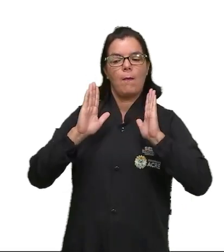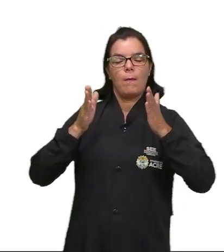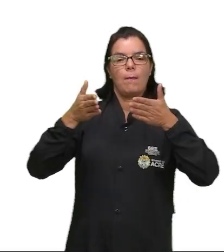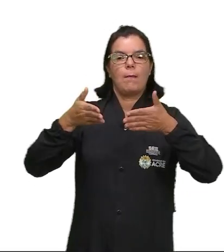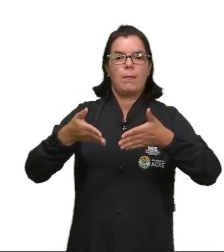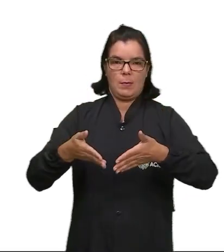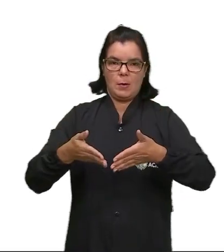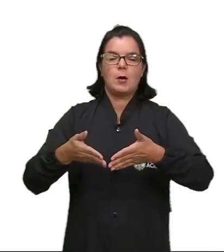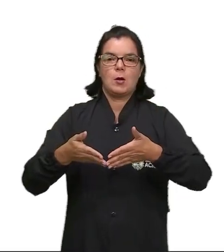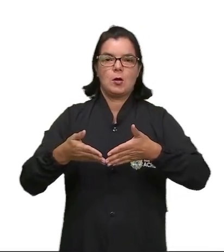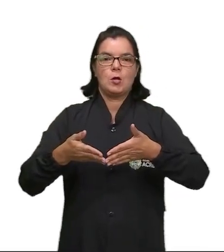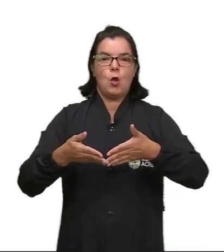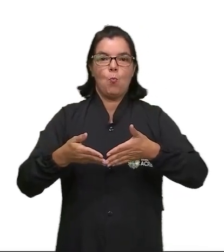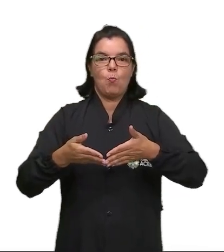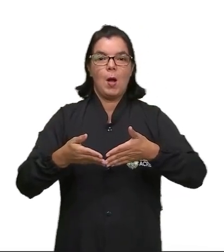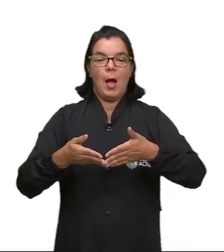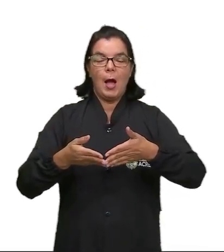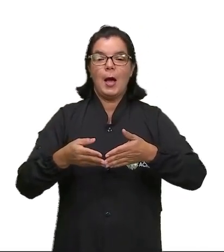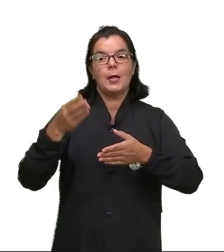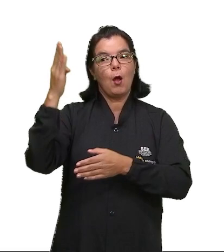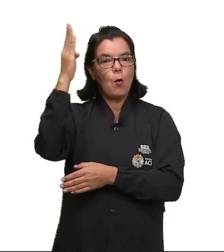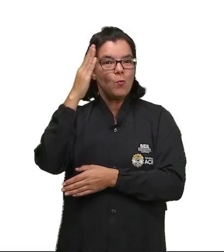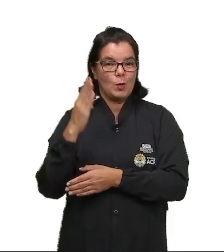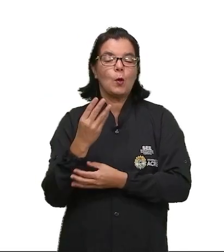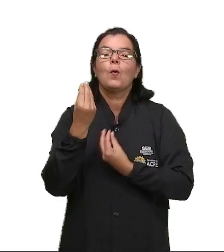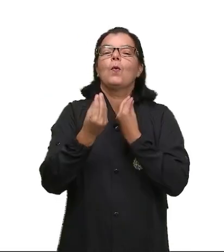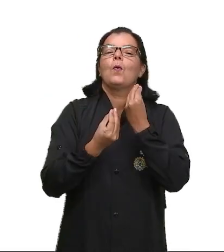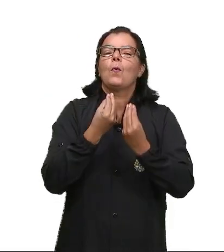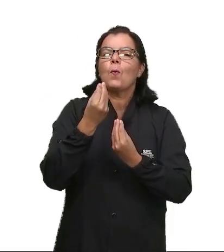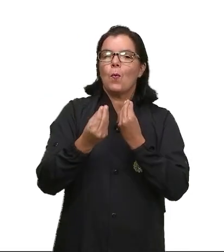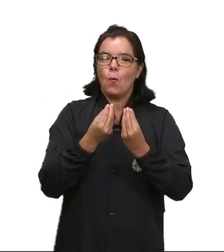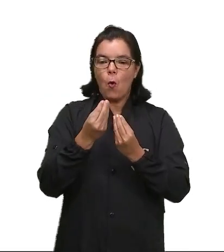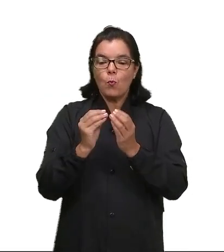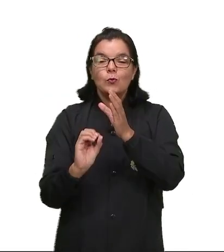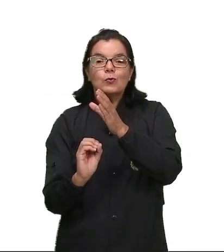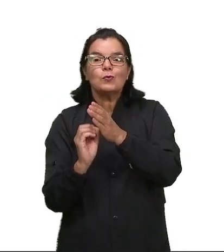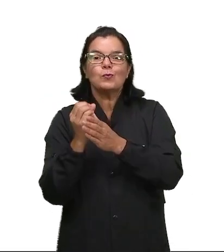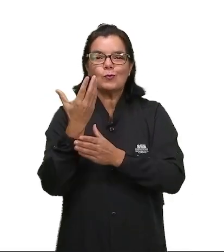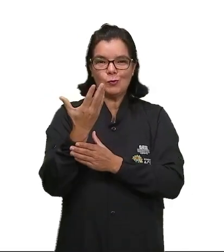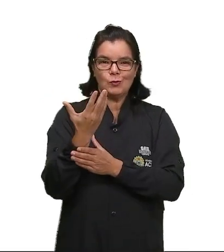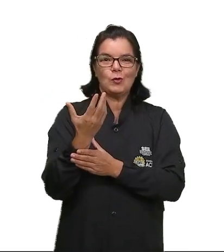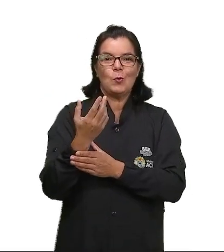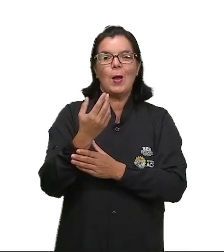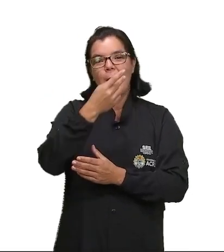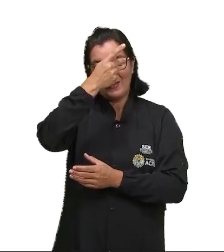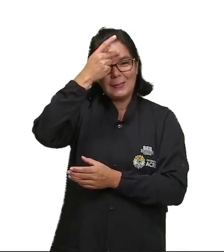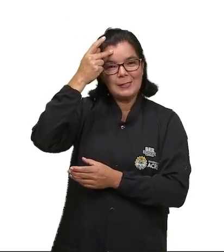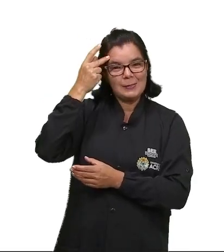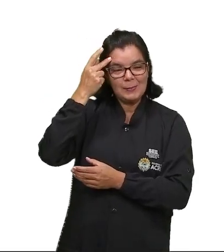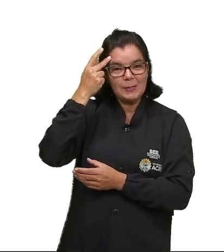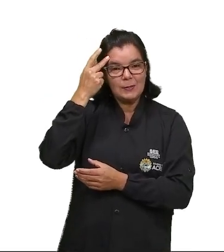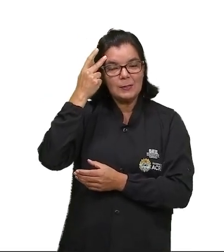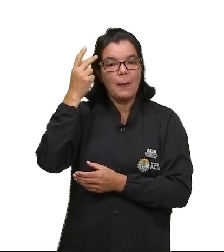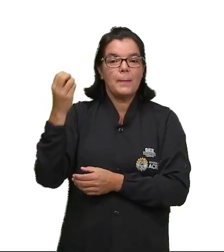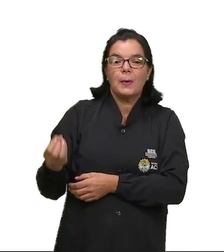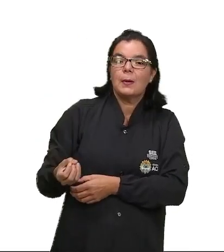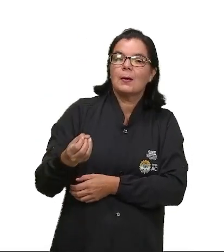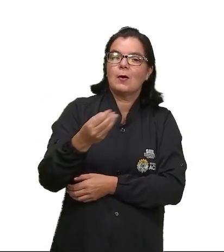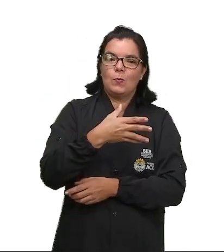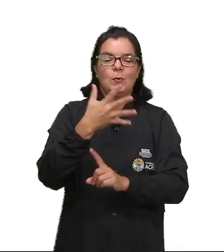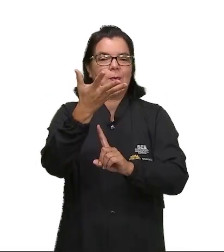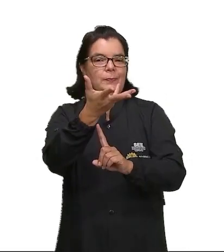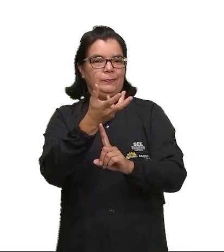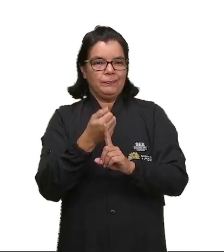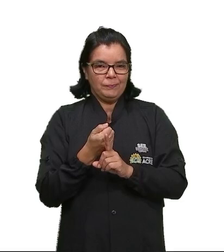para o interior do Brasil, entender como que a nossa formação aconteceu, para poder renovar a